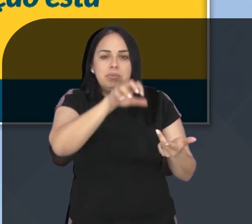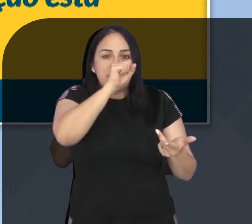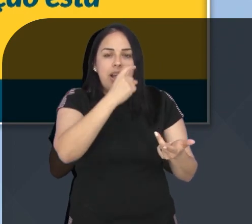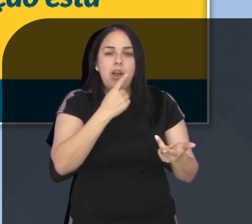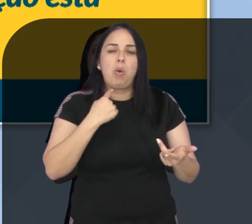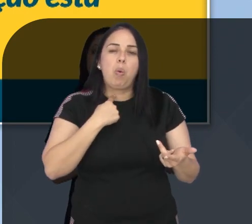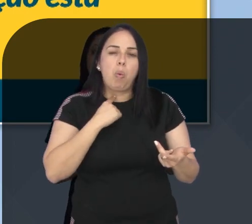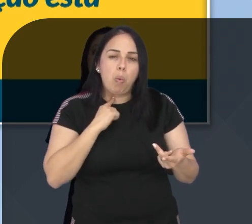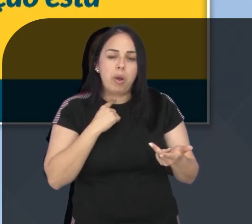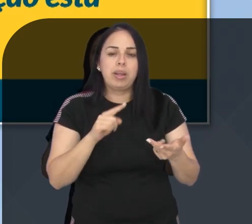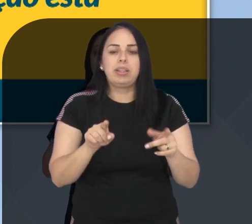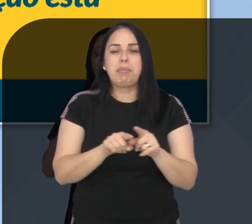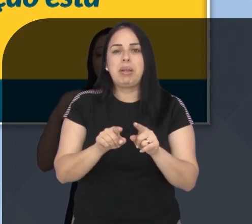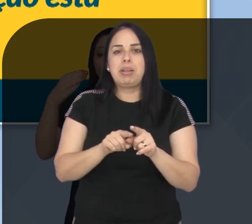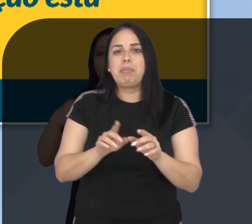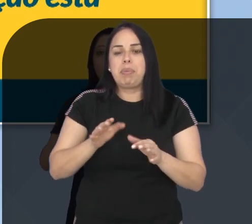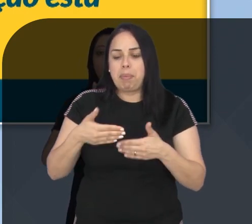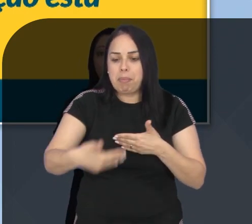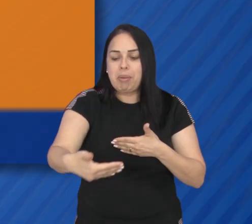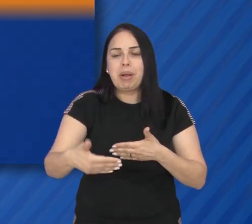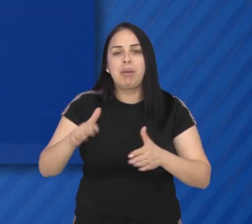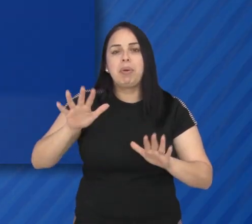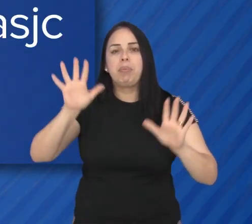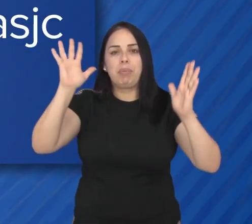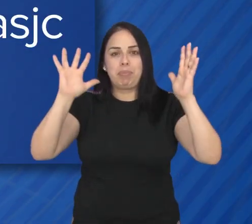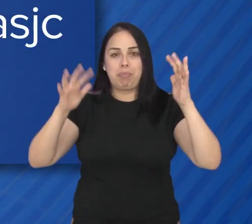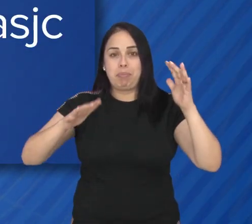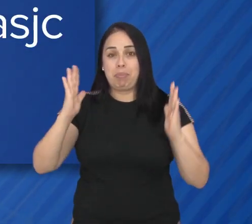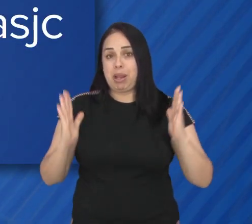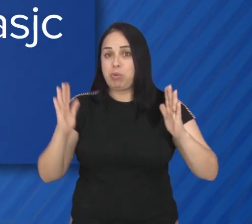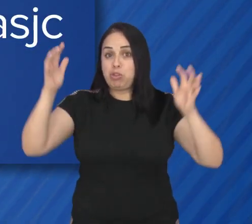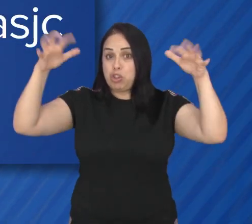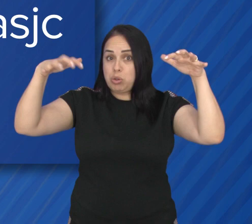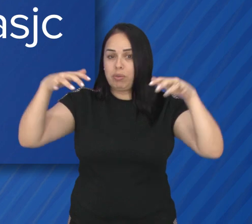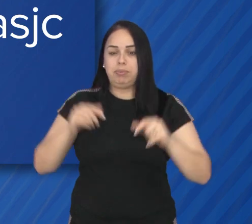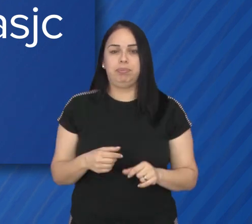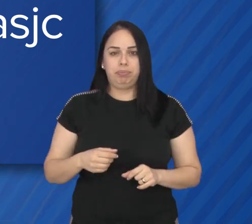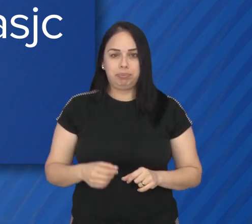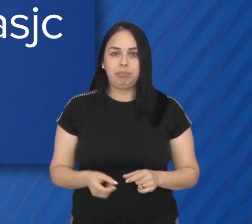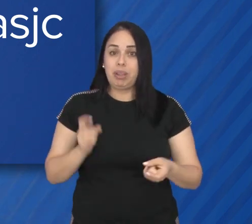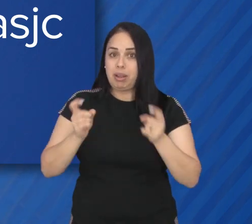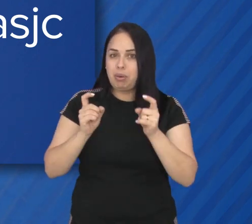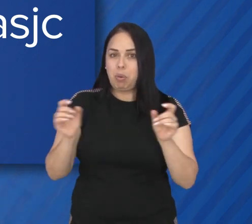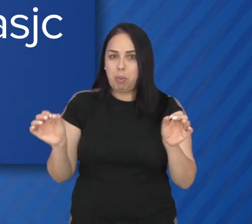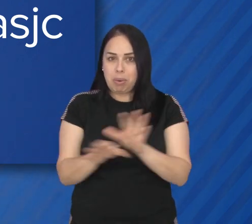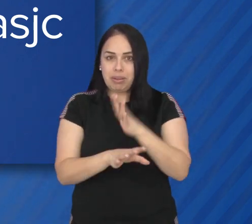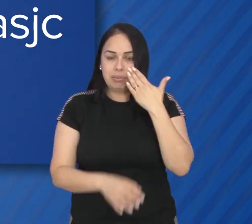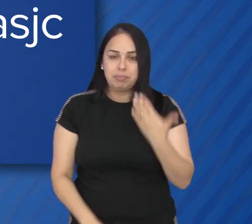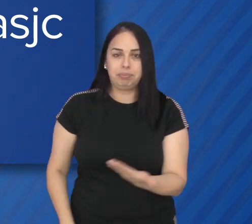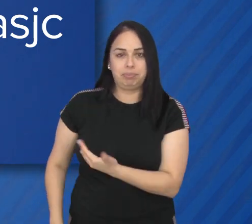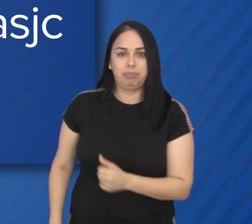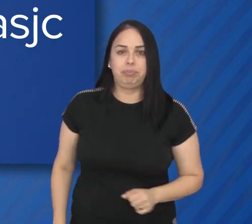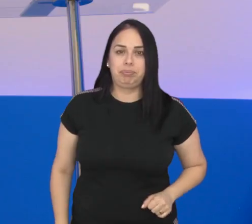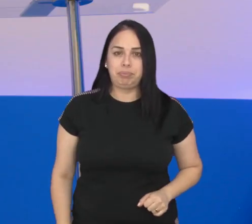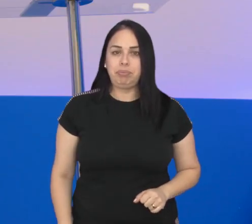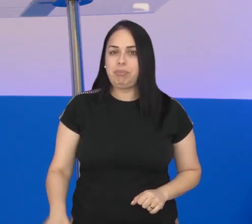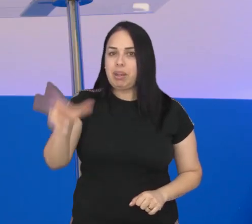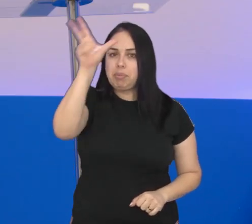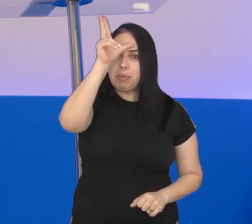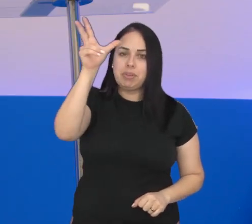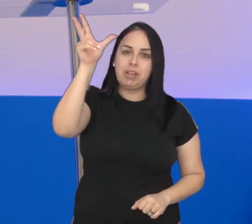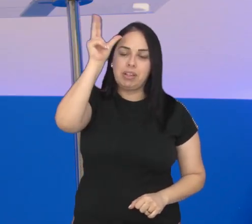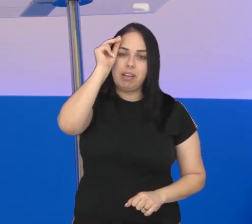em preparação para as chuvas de verão. A sessão na íntegra você confere em nosso canal no YouTube.